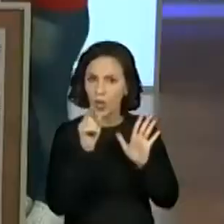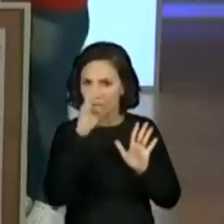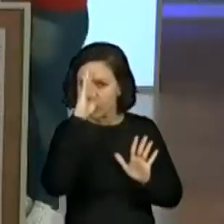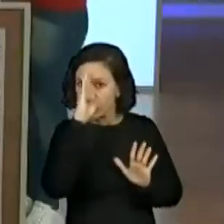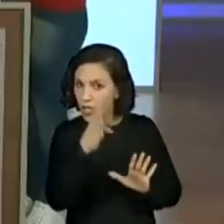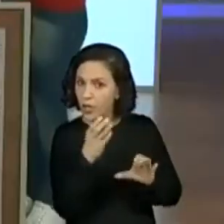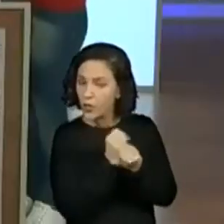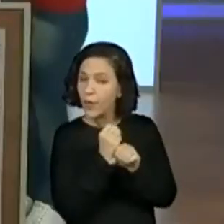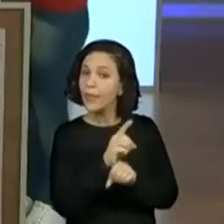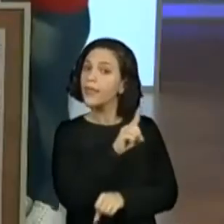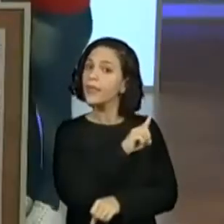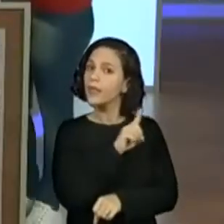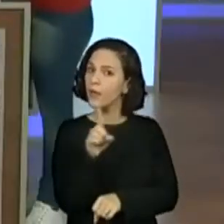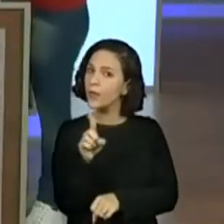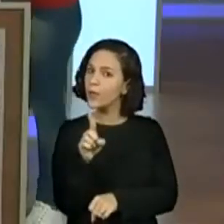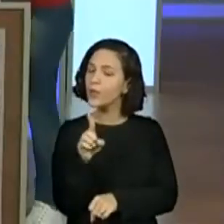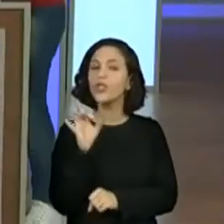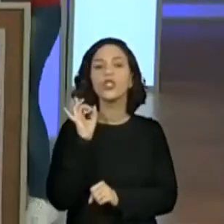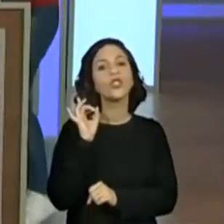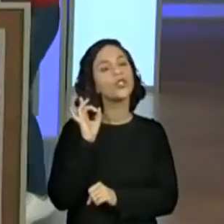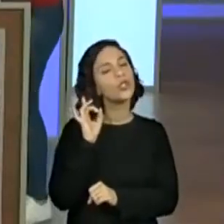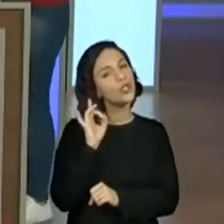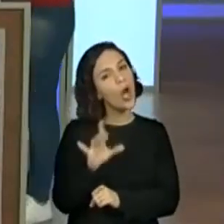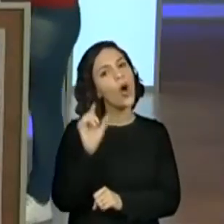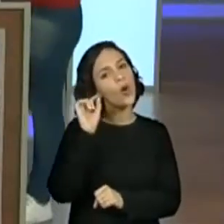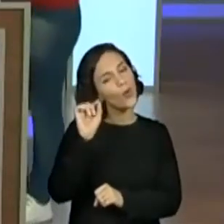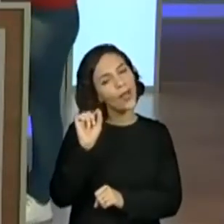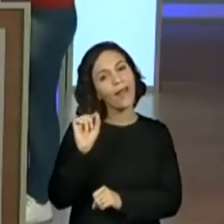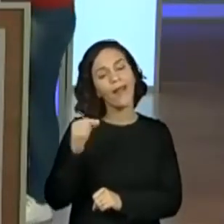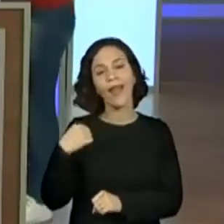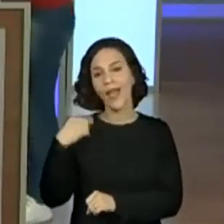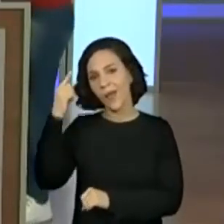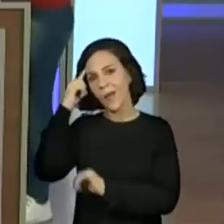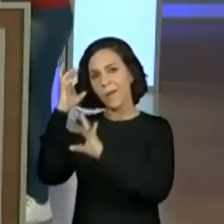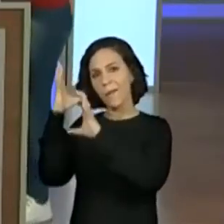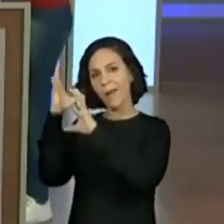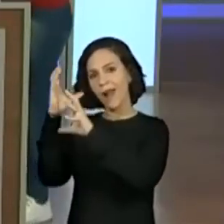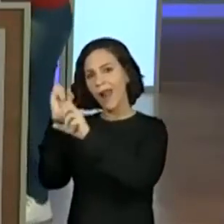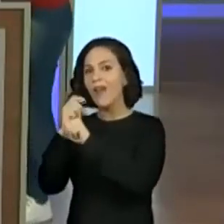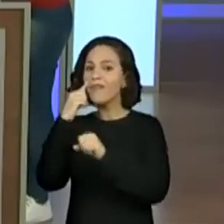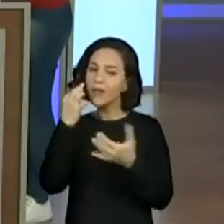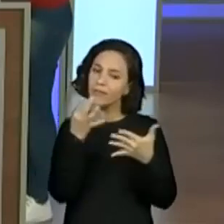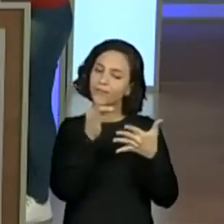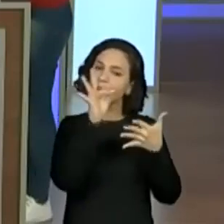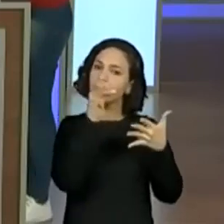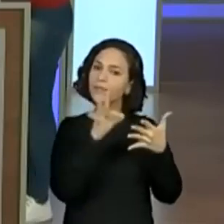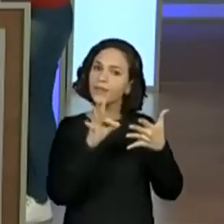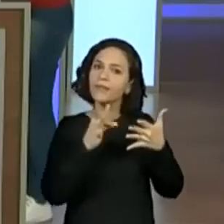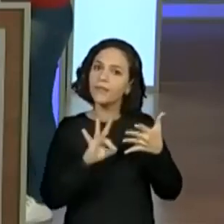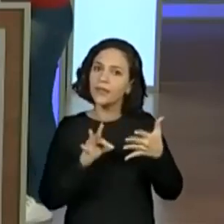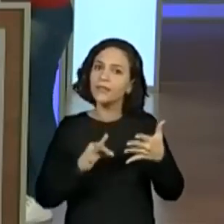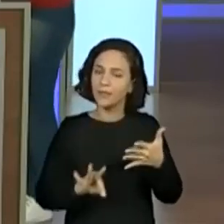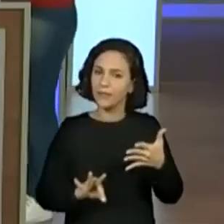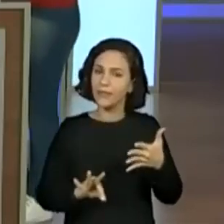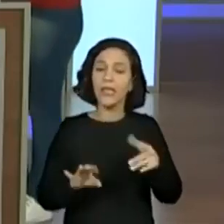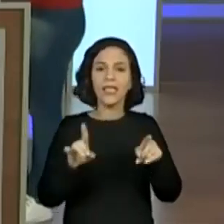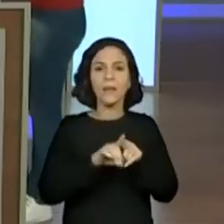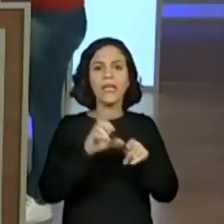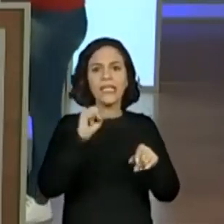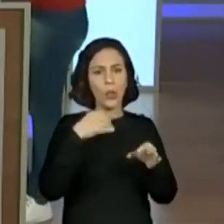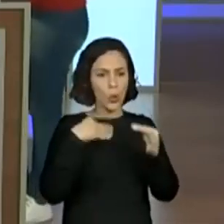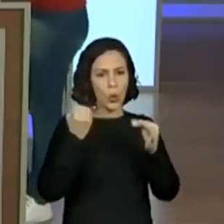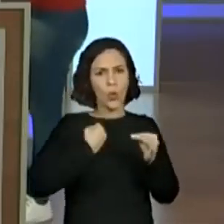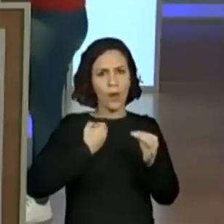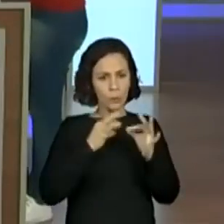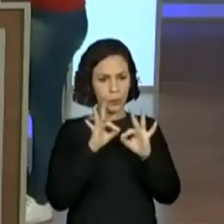a conferência e fazendo aí o uso da calculadora, o manuseio, não é? Para facilitar até naquelas operações com números maiores, não